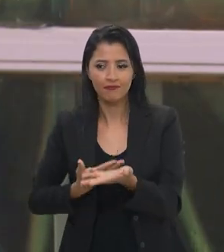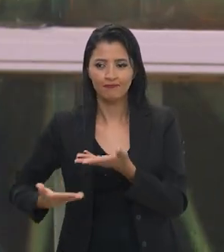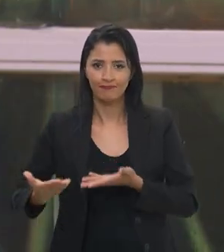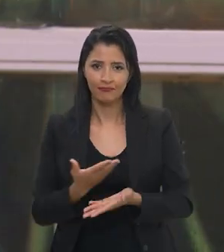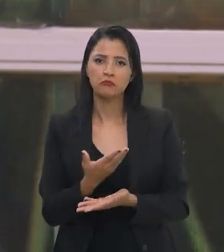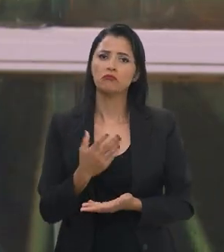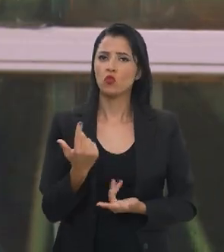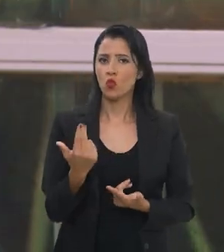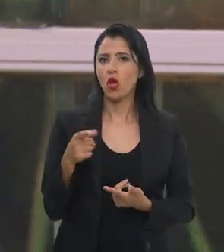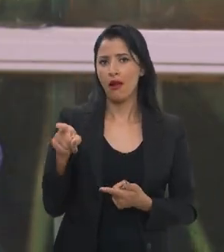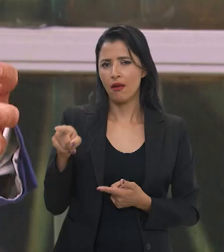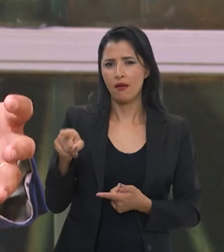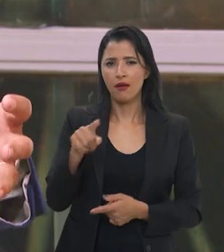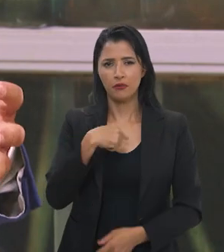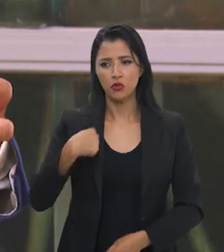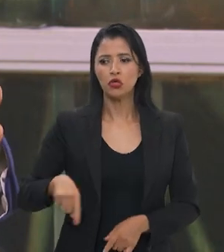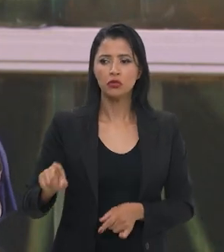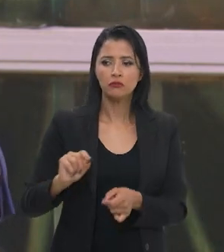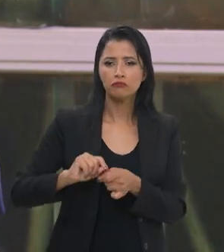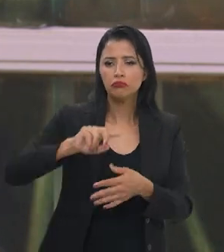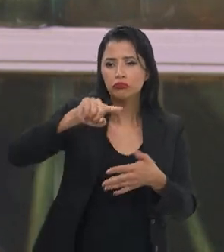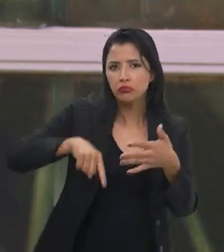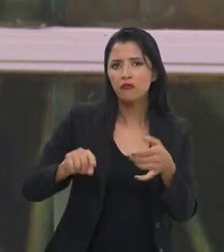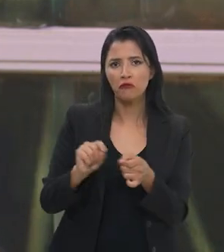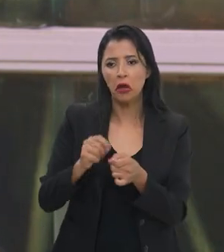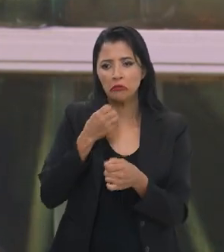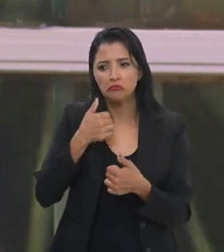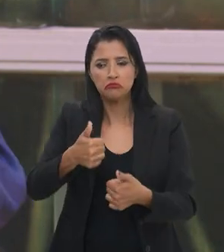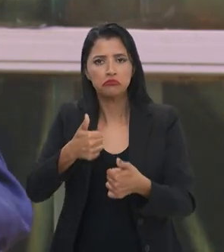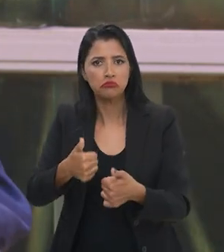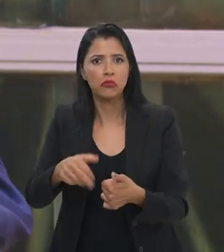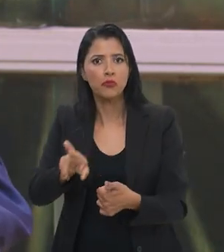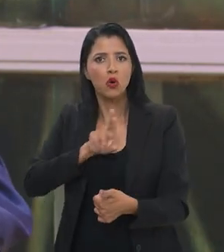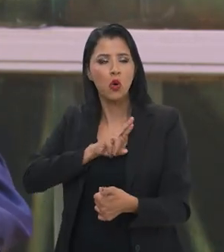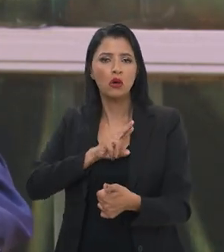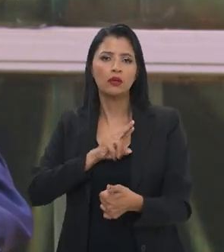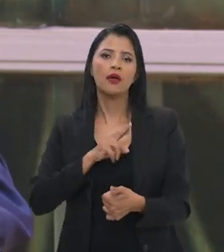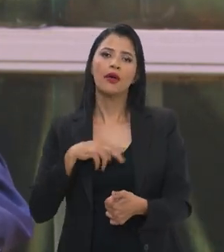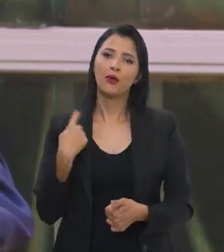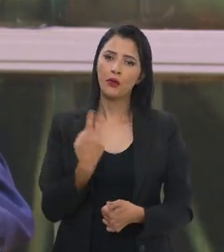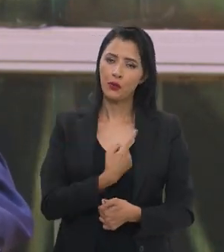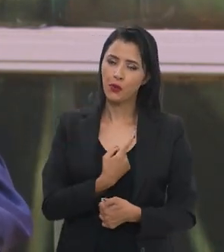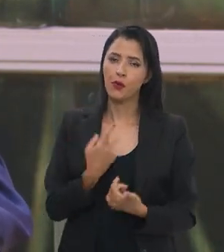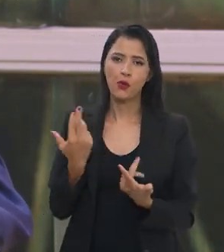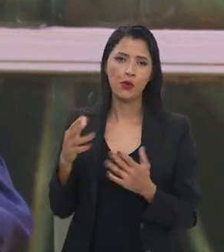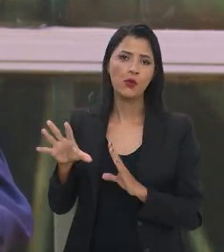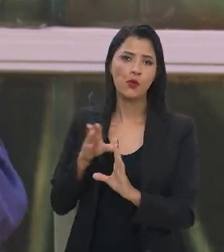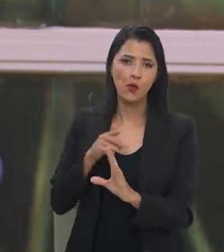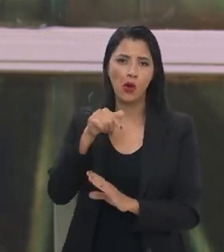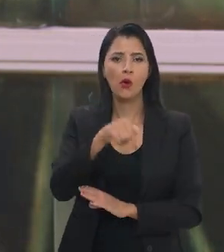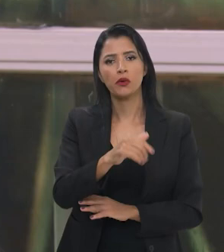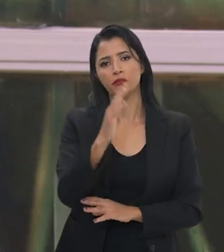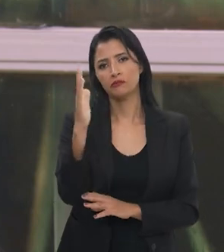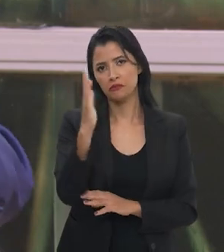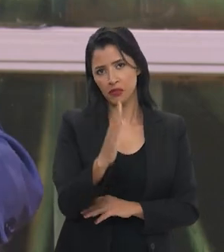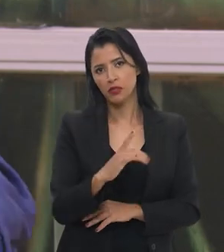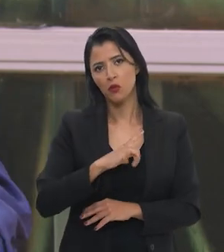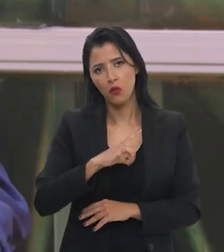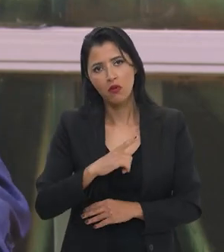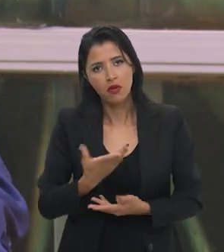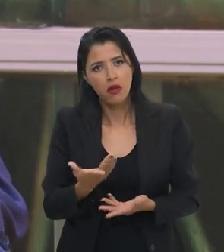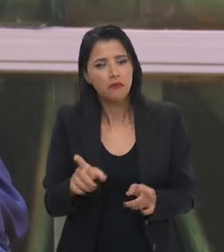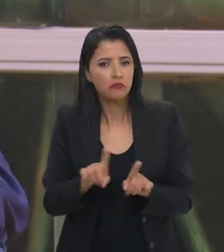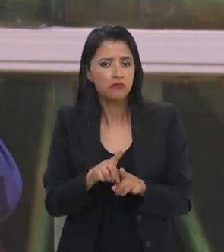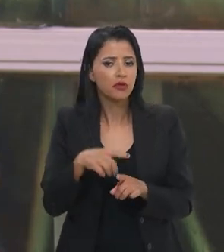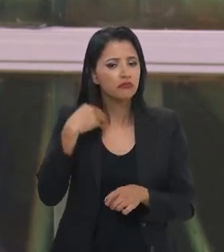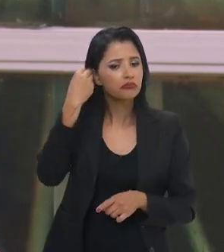que a China faz que tem dado bom resultado e nós também queremos é aqui colocarmos